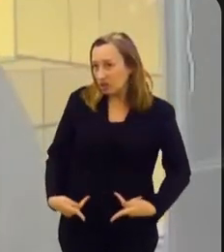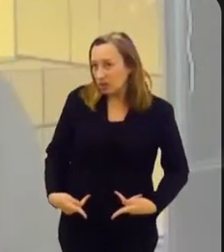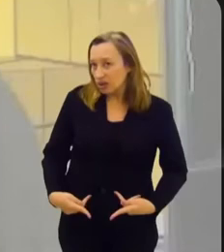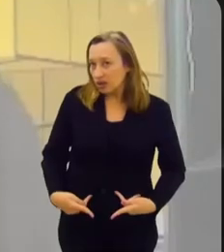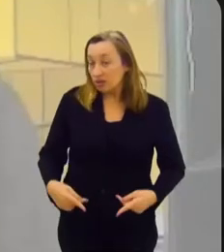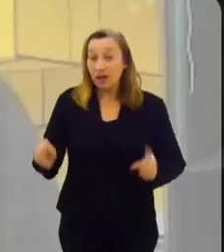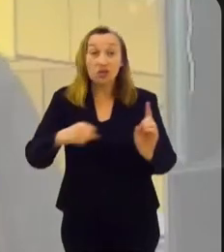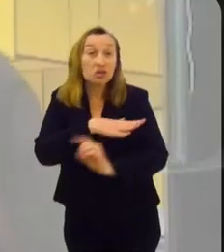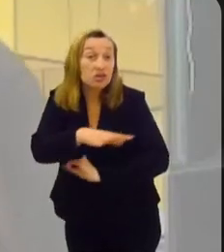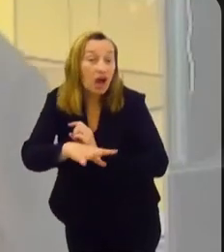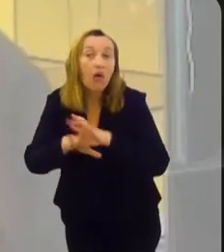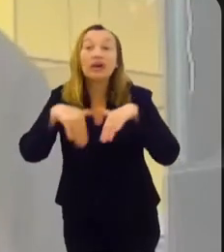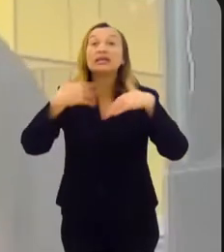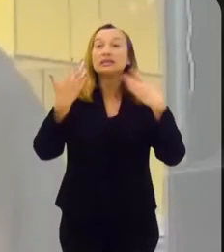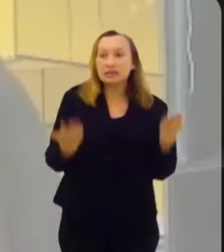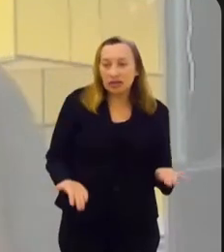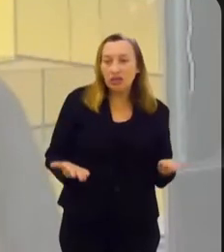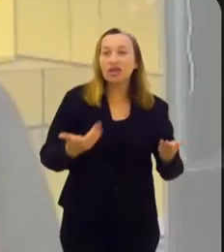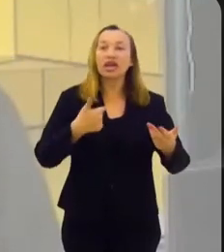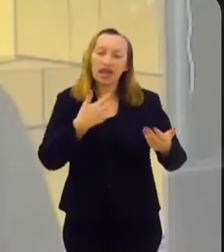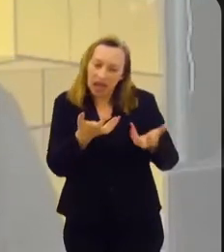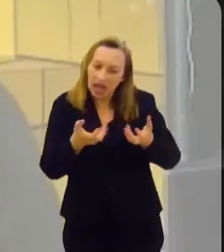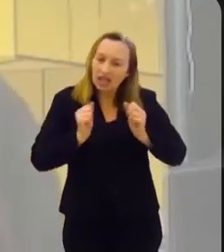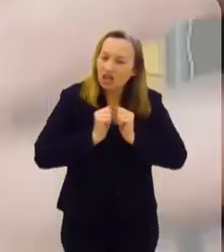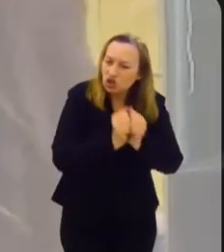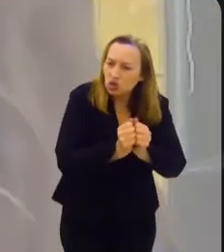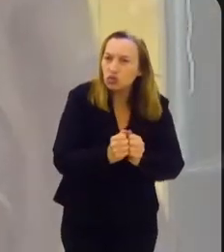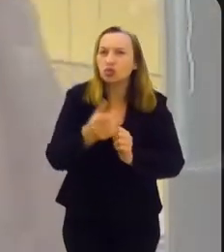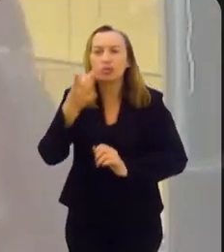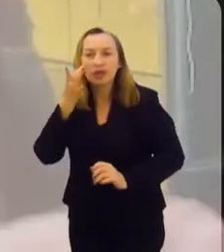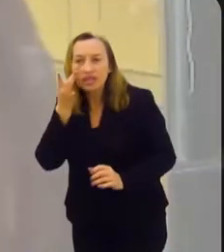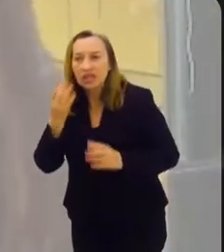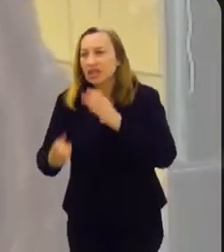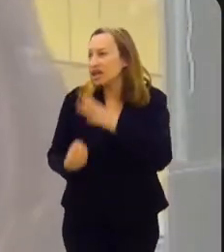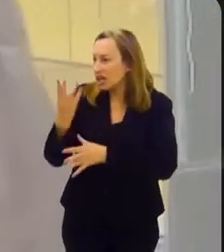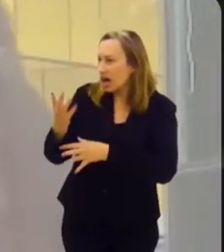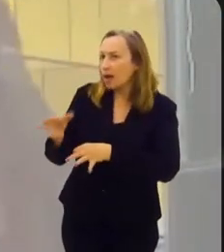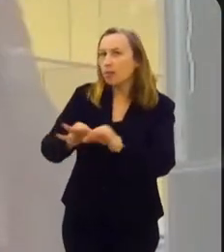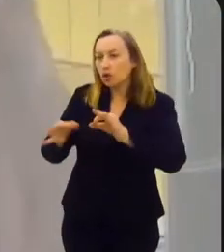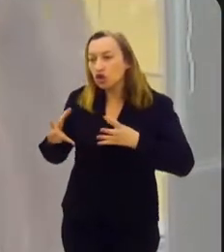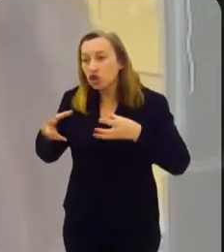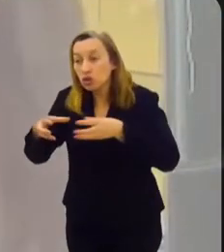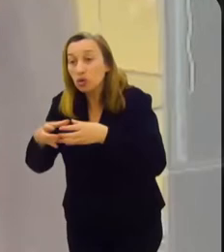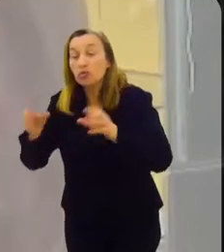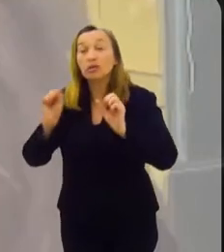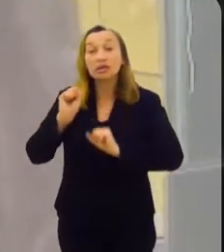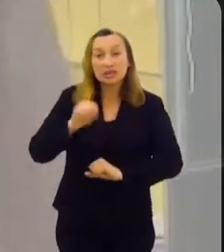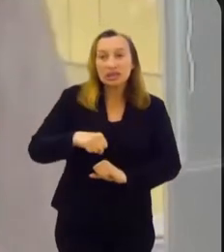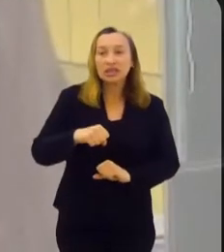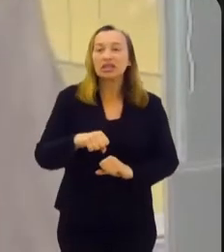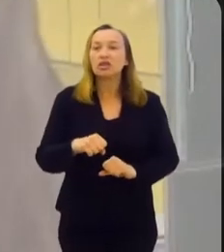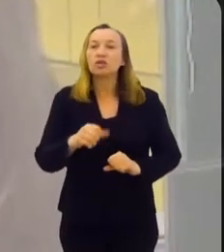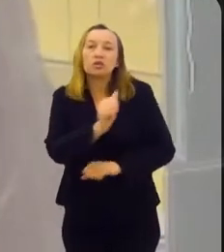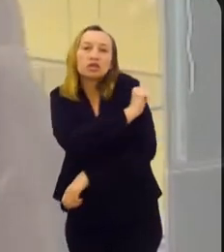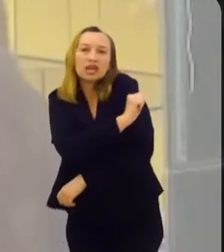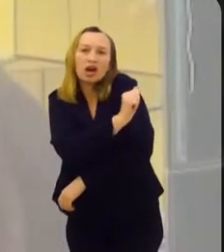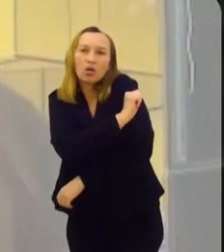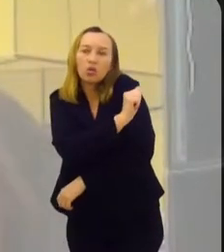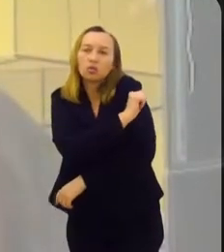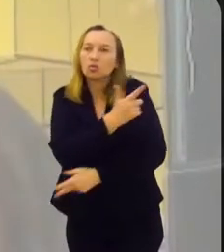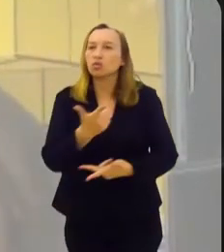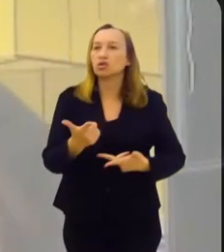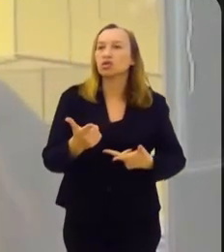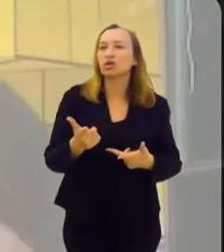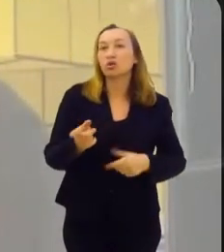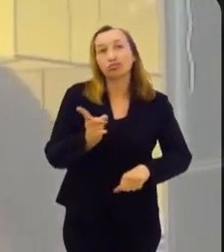que o ser humano é um bicho social. Então, a gente quer estar junto, quer estar presente, quer criar projetos coletivos, né?